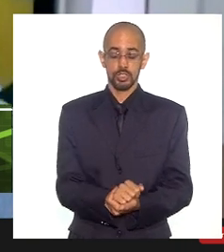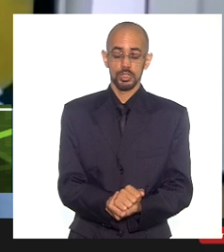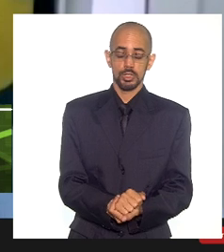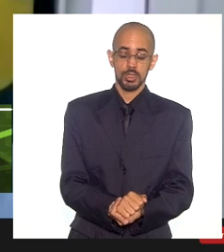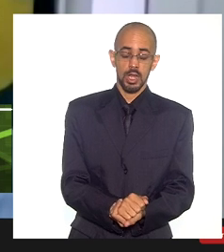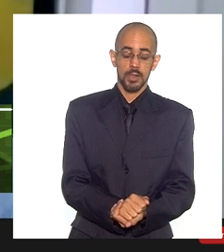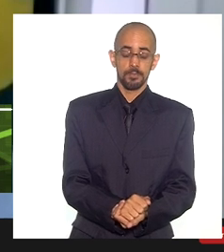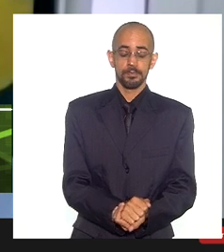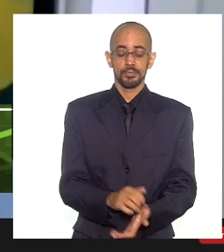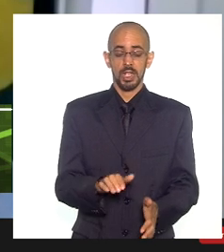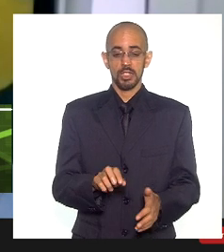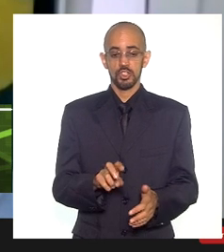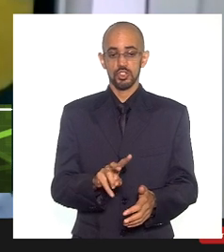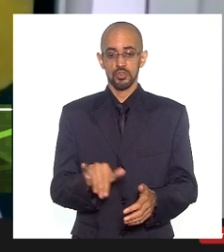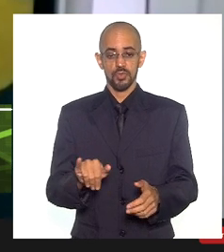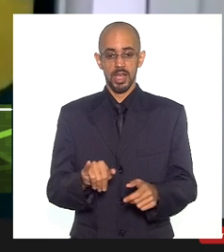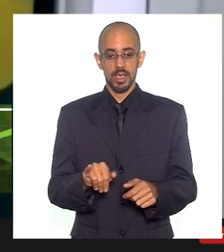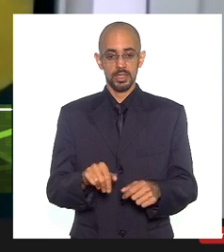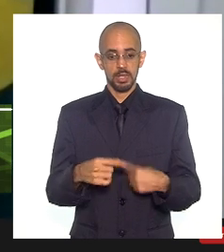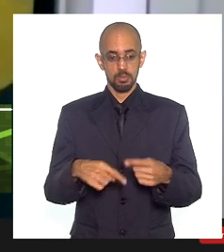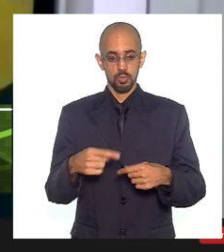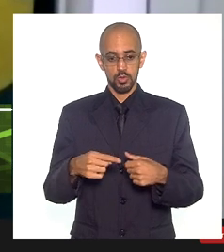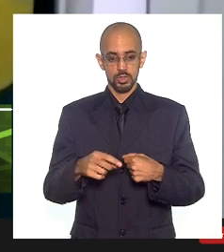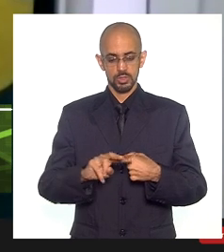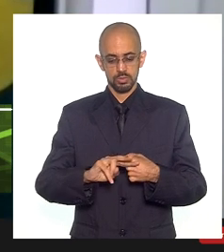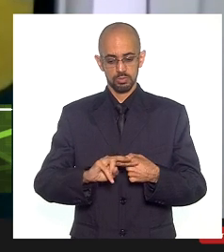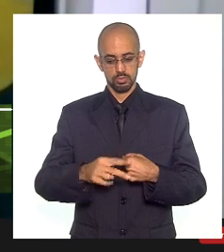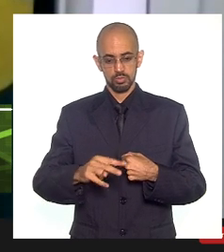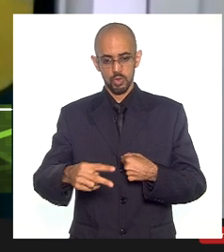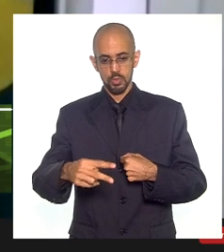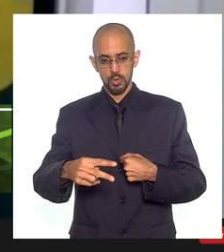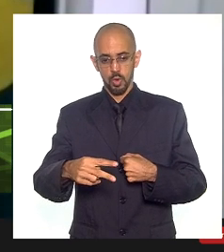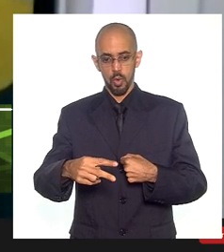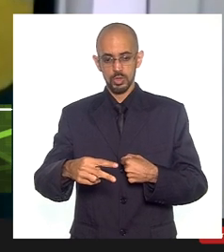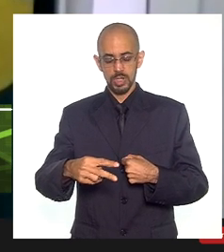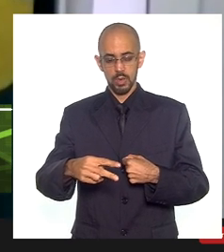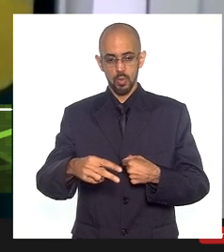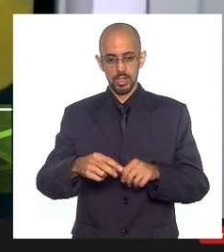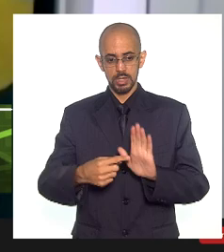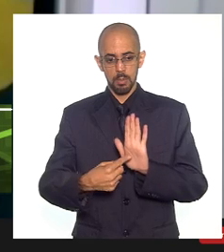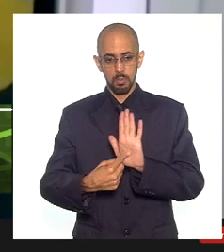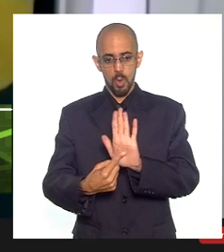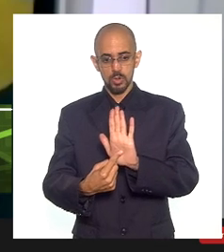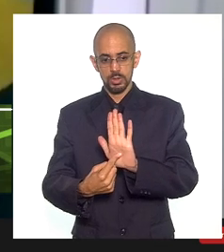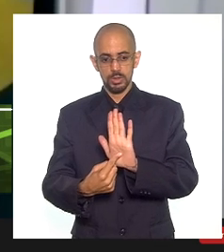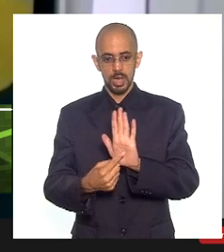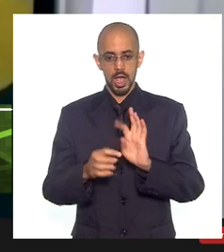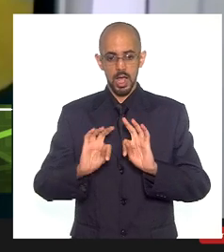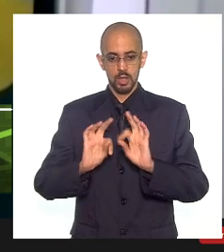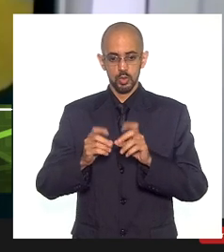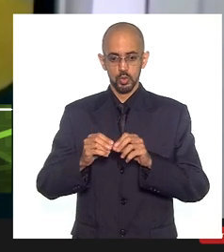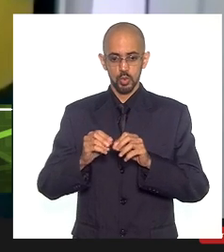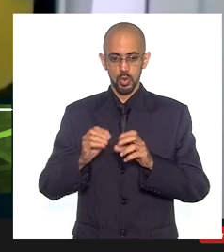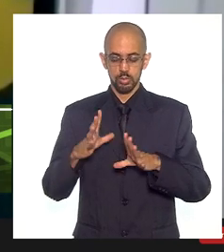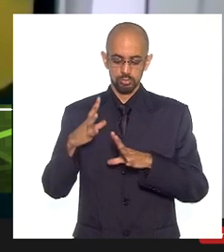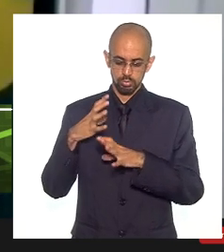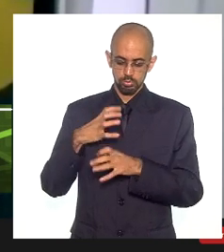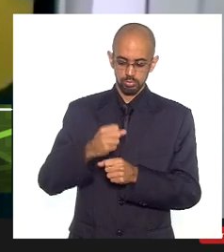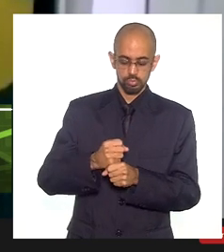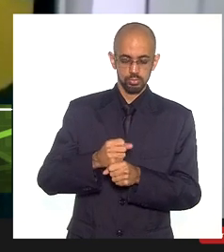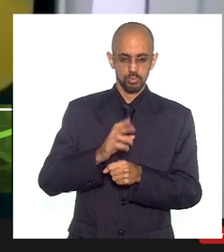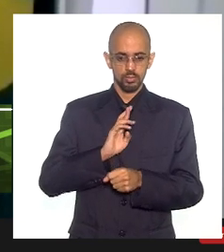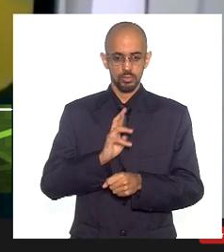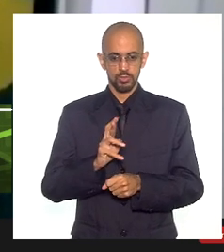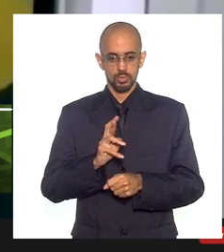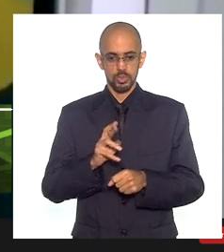daremos desdobramento a essas audiências, inclusive com alguns temas já esboçados. Por exemplo,